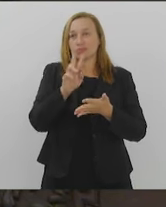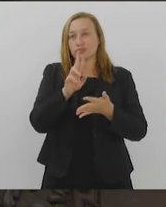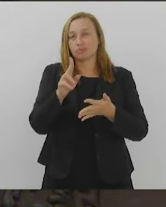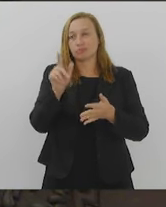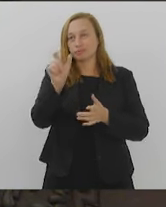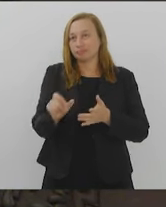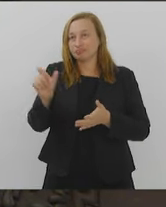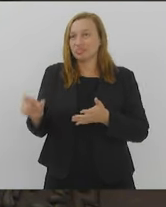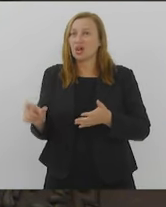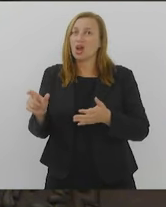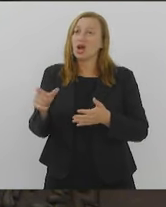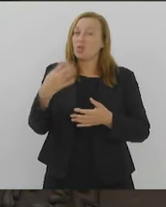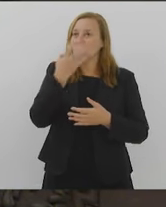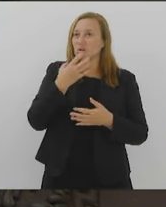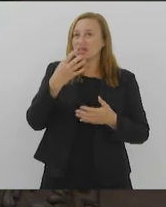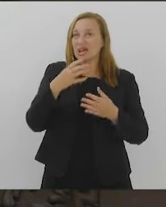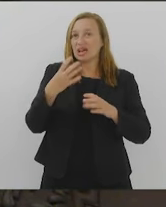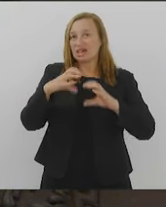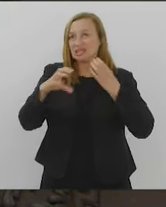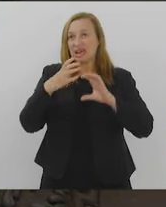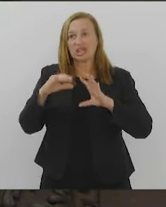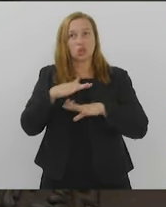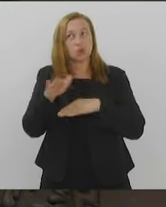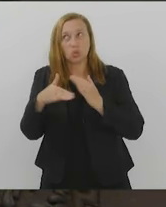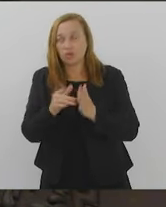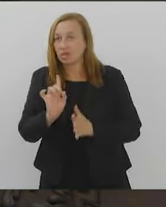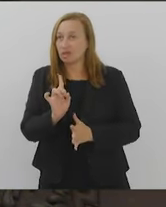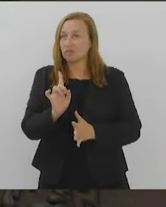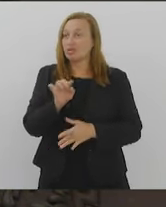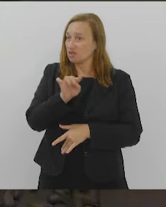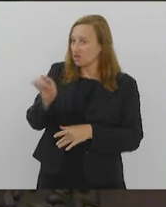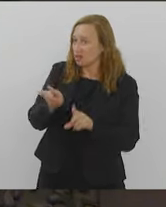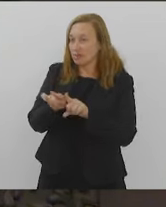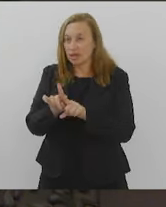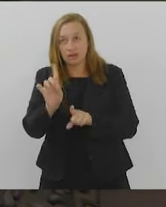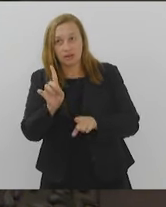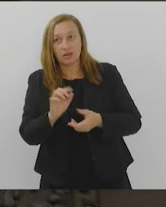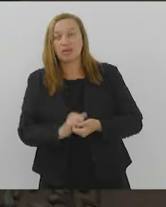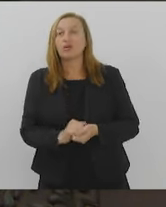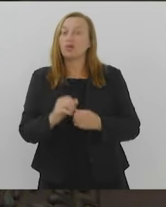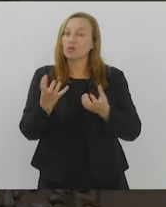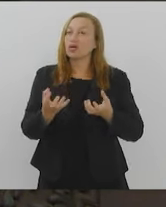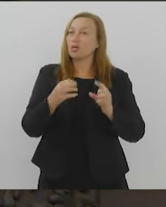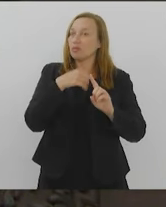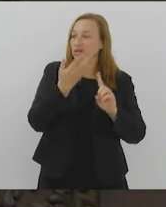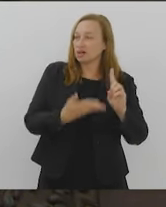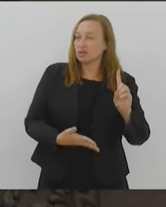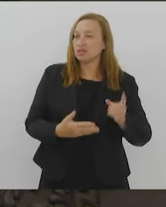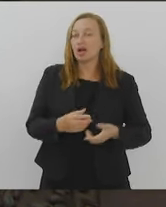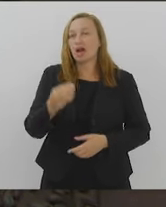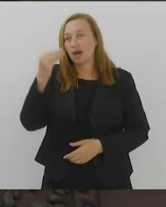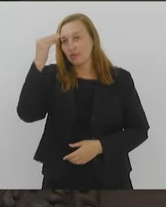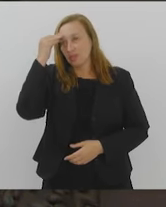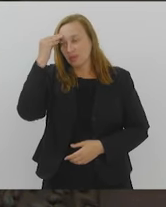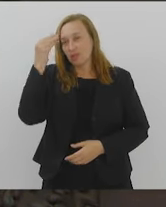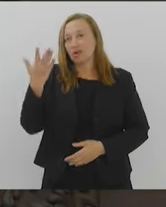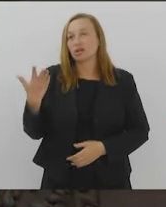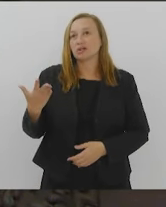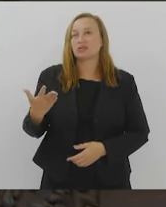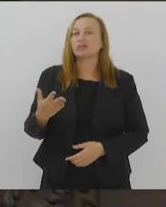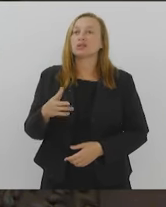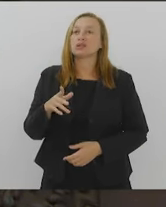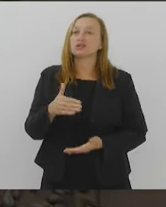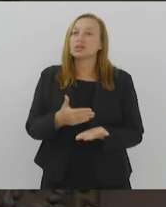que eu não vou cantar toda, porque levaria um pouco de tempo, e nem vocês, mas eu queria homenagear a memória do nosso